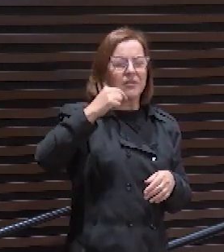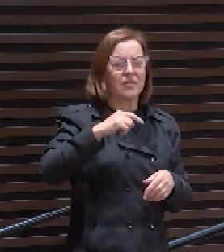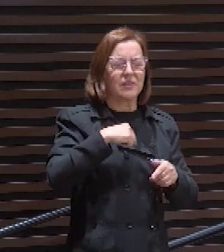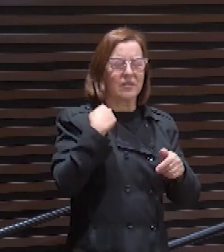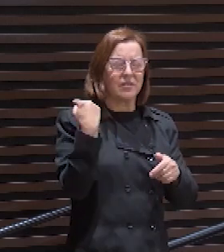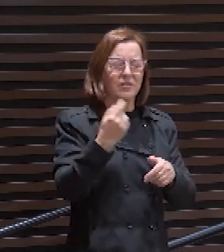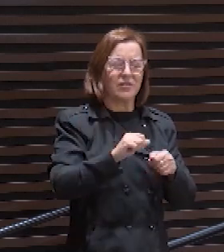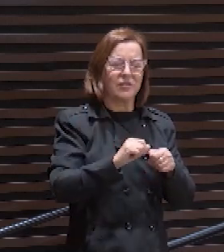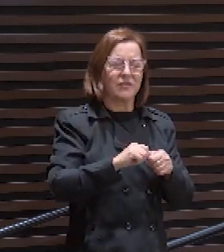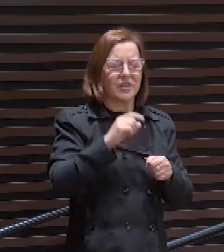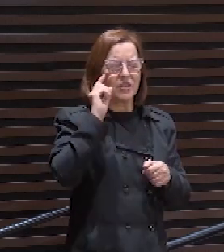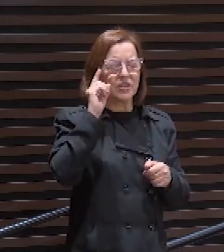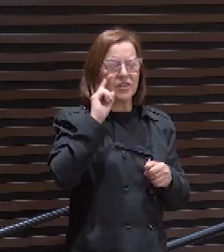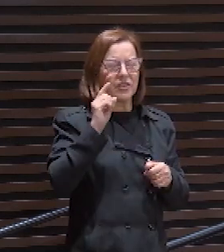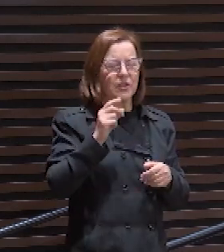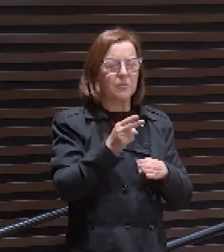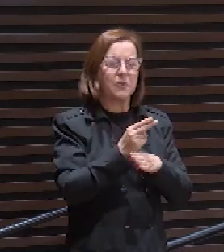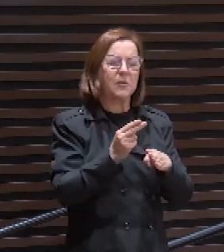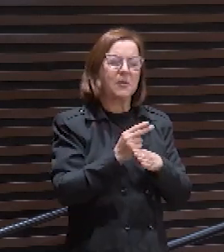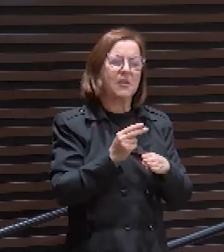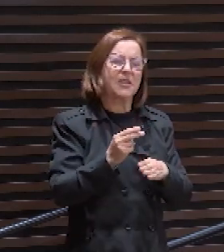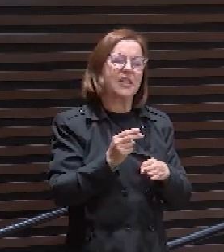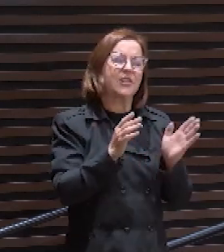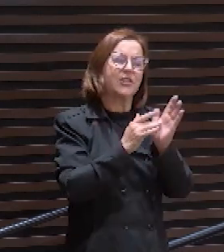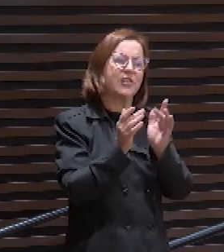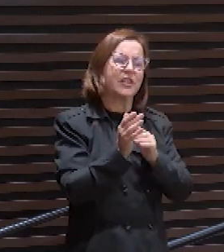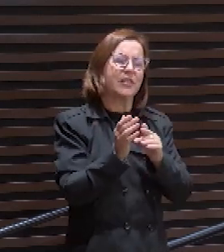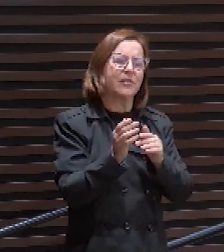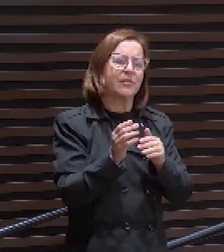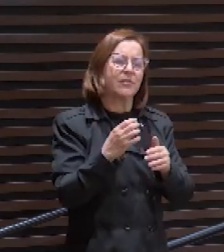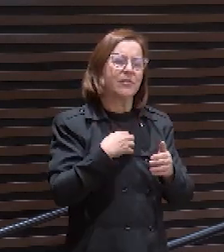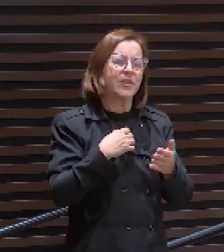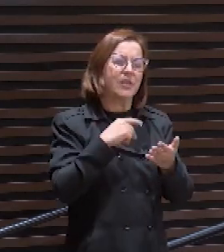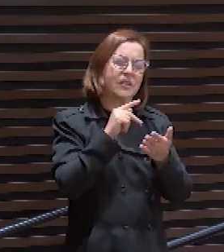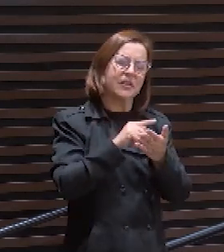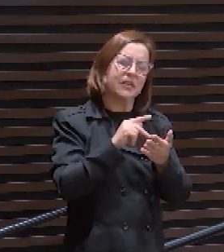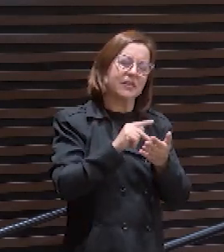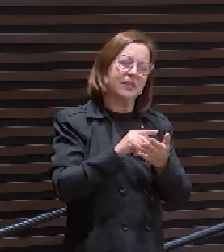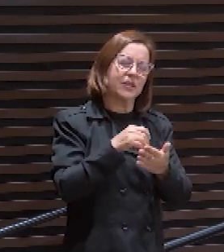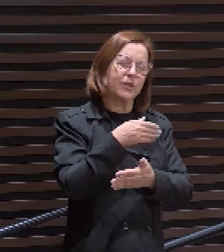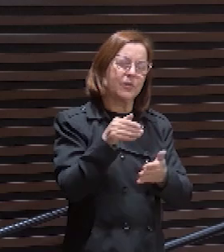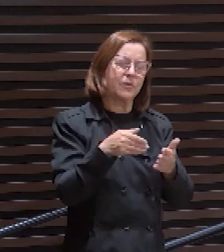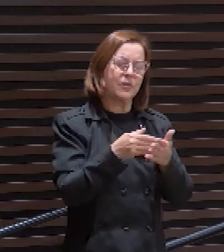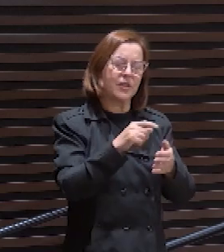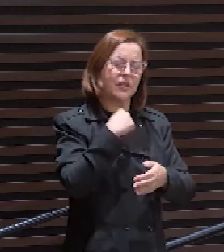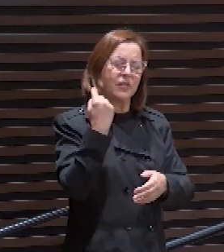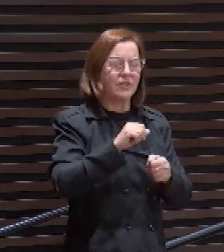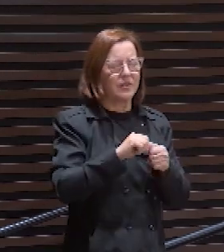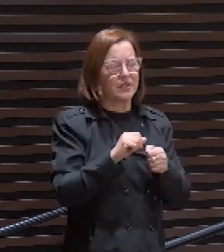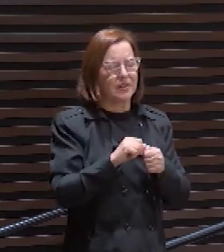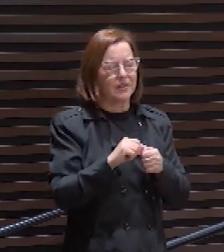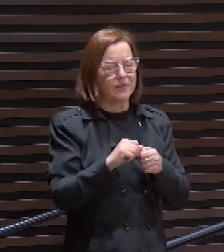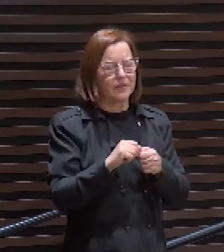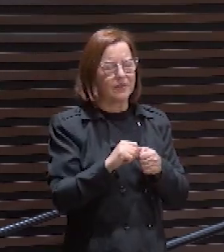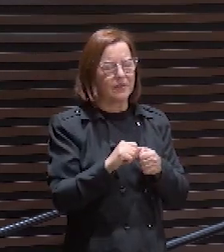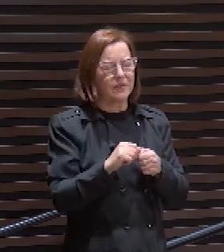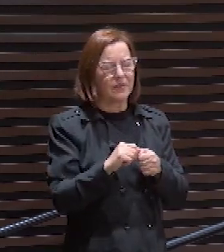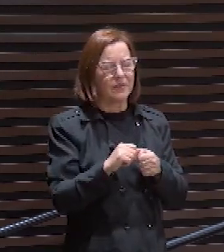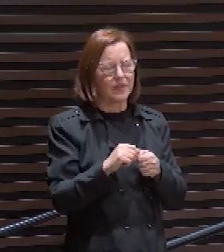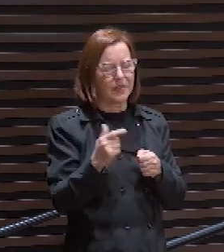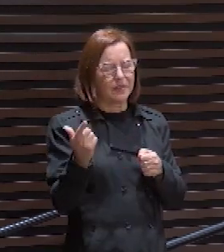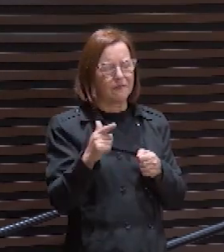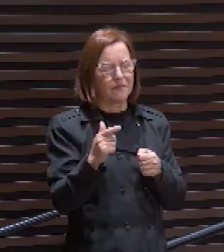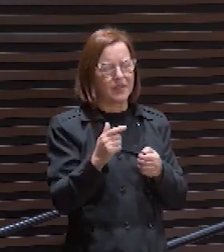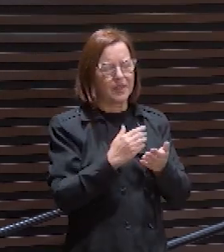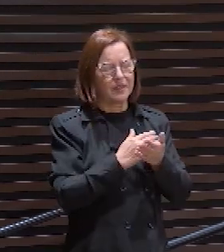buscarmos a Jesus, Cristo Jesus, de forma sincera. E que tudo que nós fizermos venha partir de Cristo Jesus.